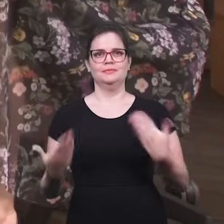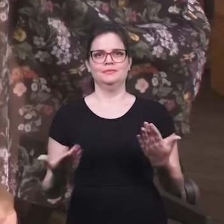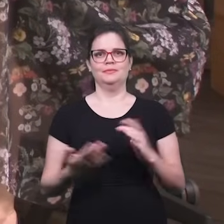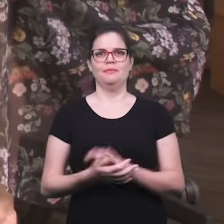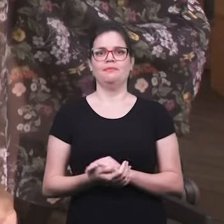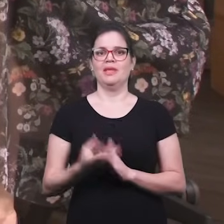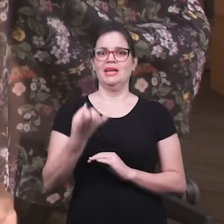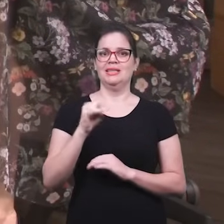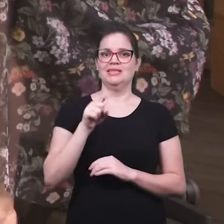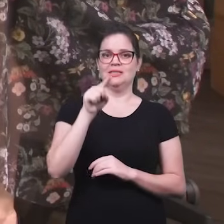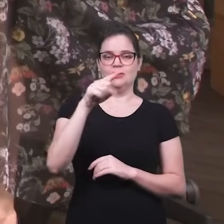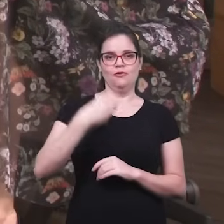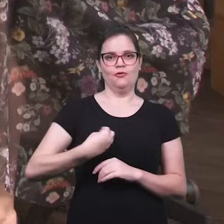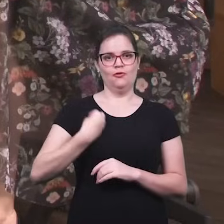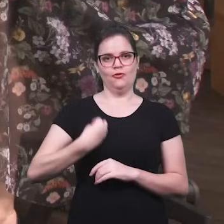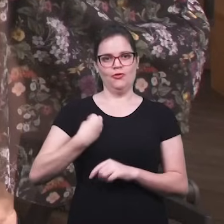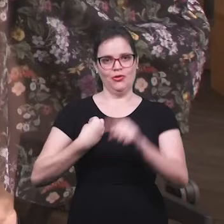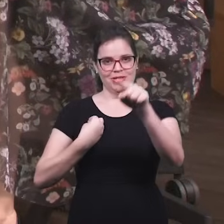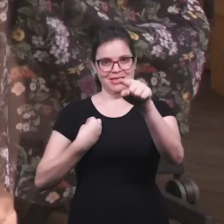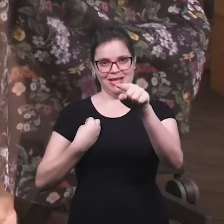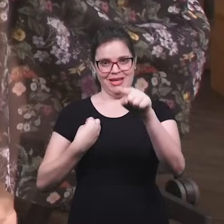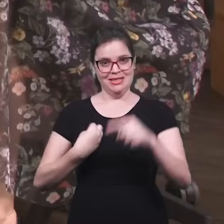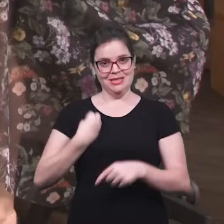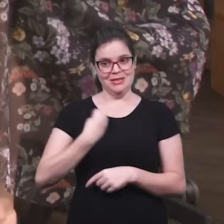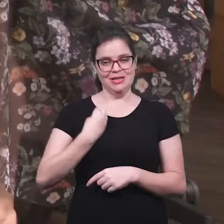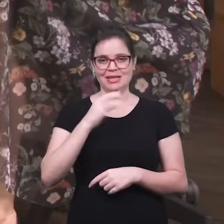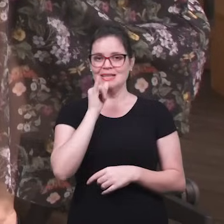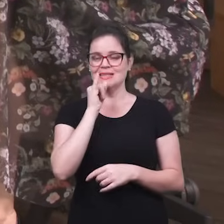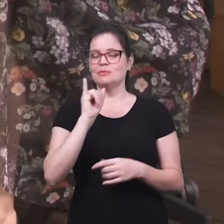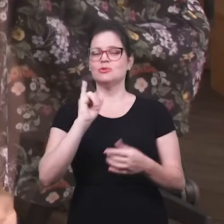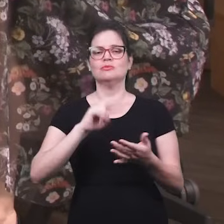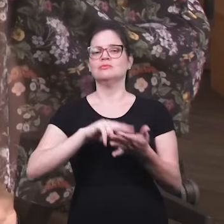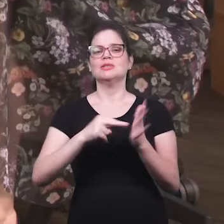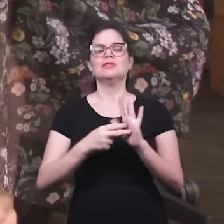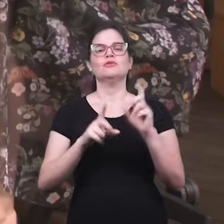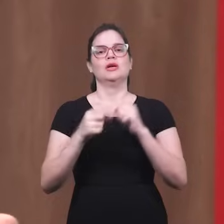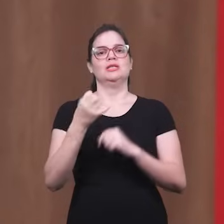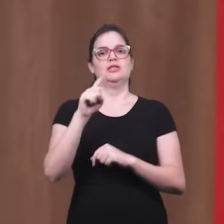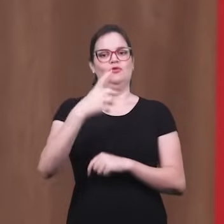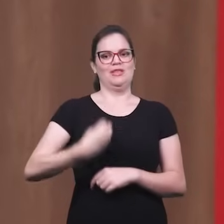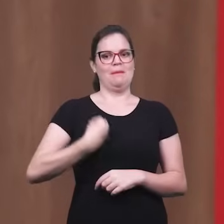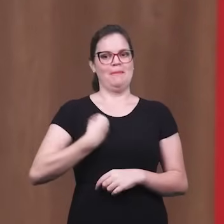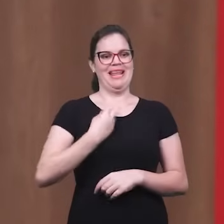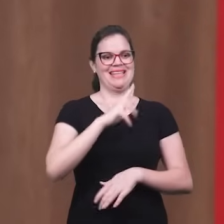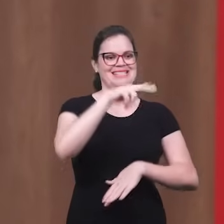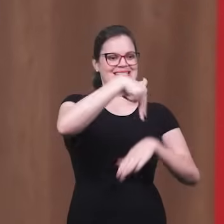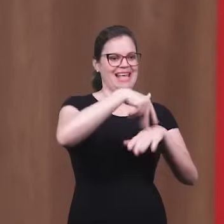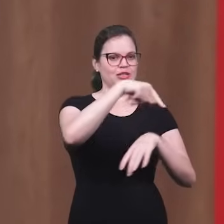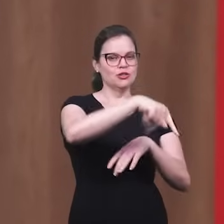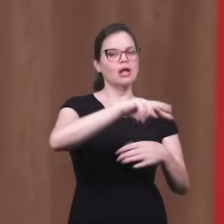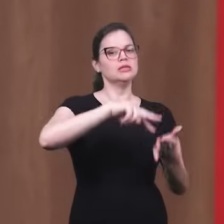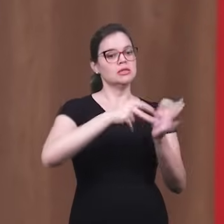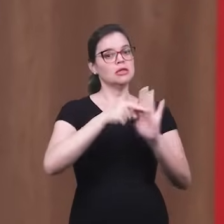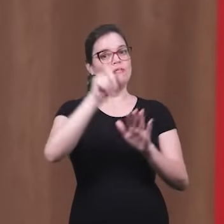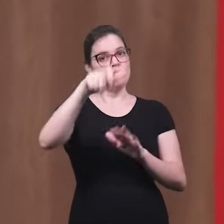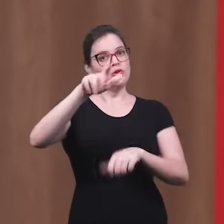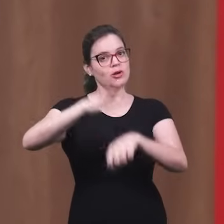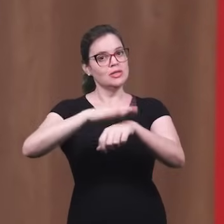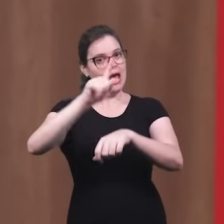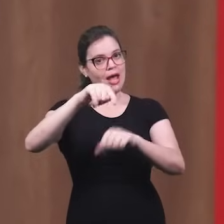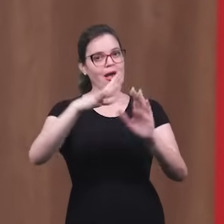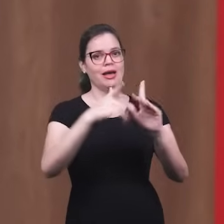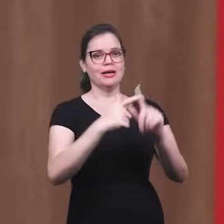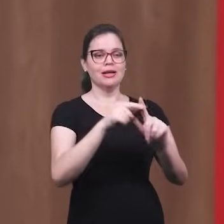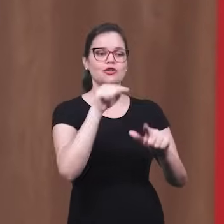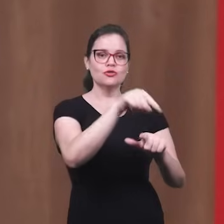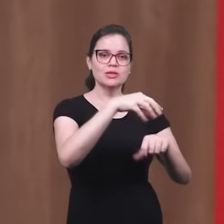e você tem obra do Espírito, a obra está lá. Glória a Deus. Então, essa obra está lá, você vai apresentar a obra através da sua vida, você vai ser um veículo